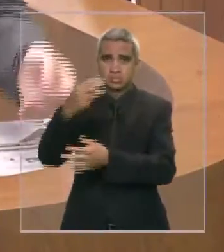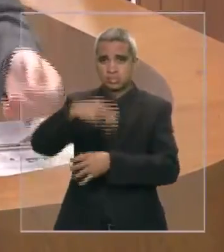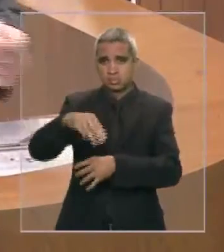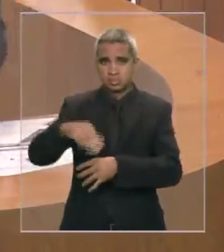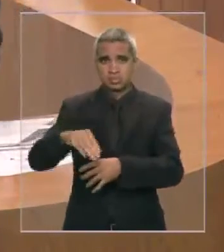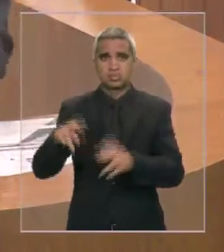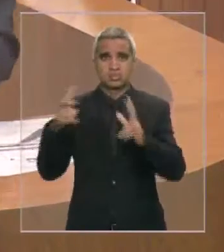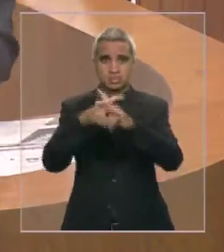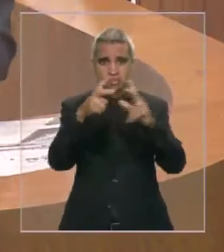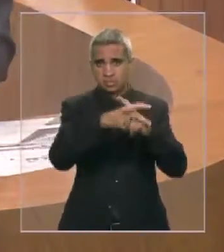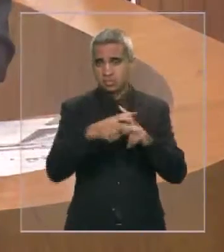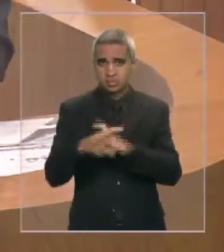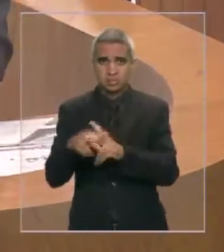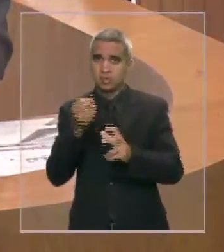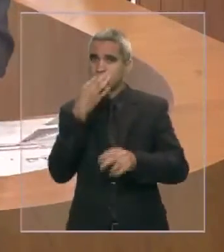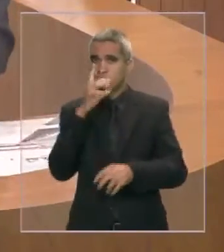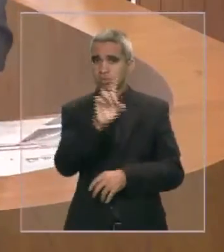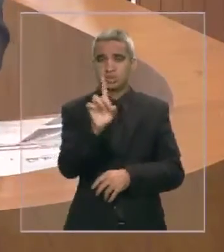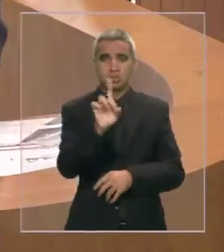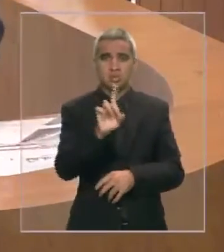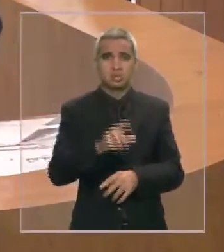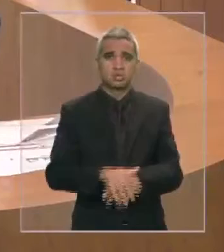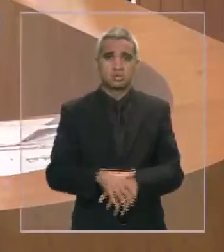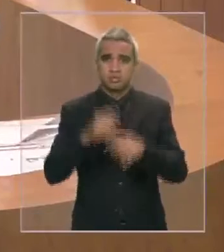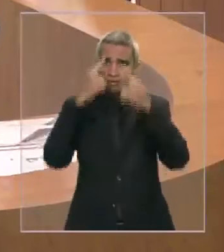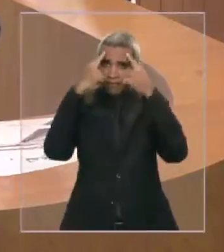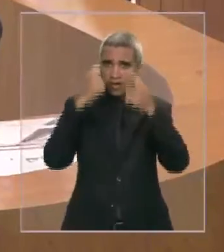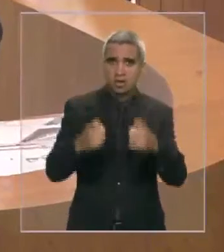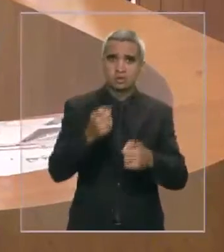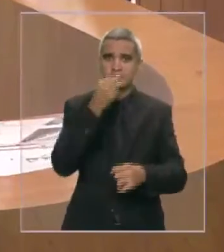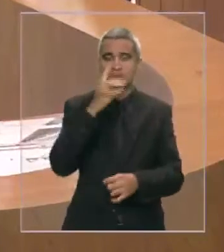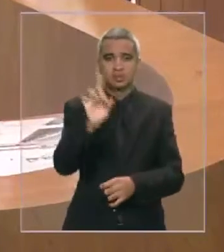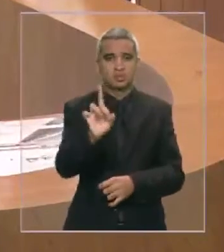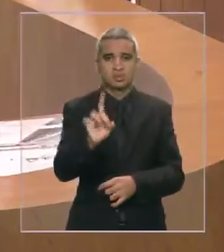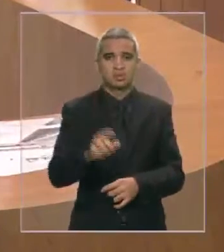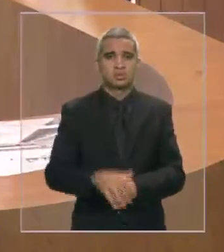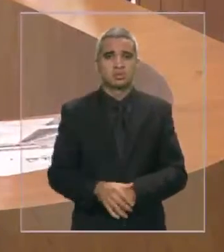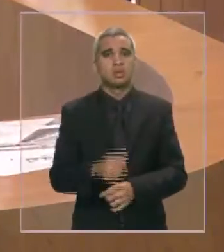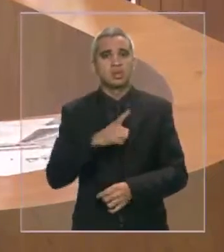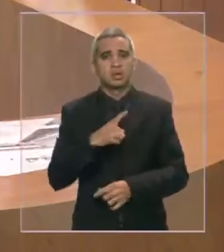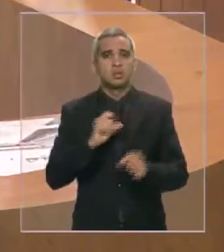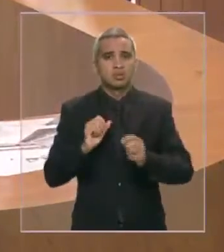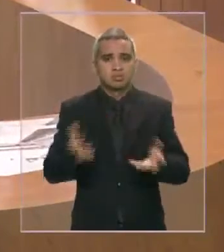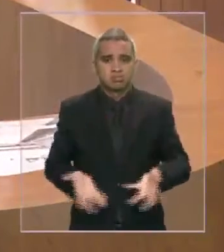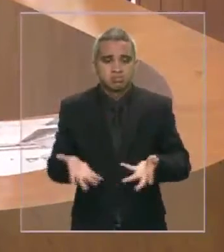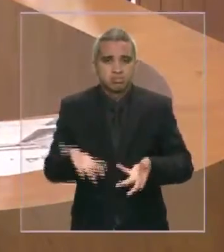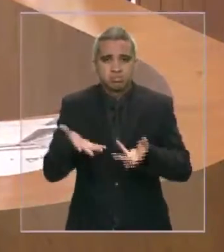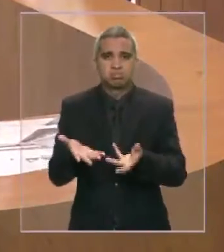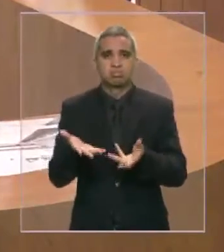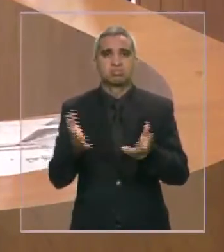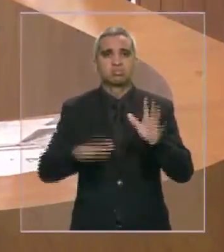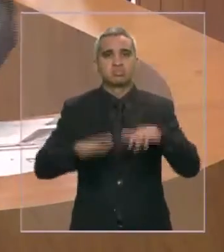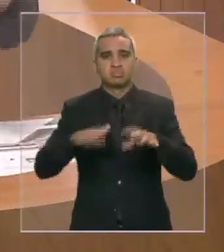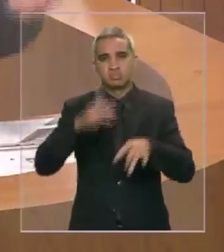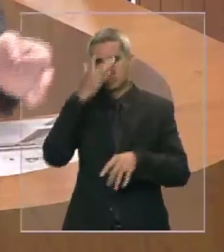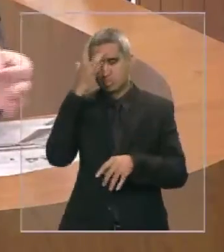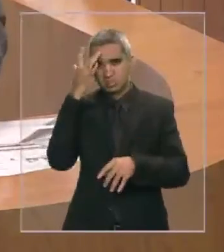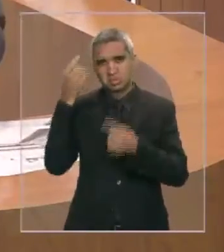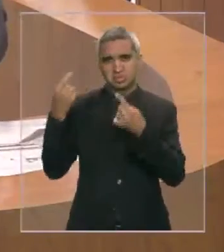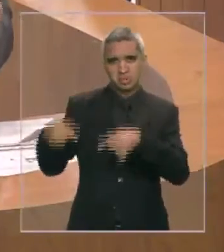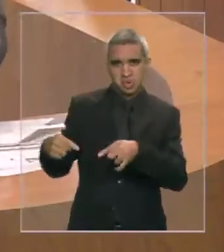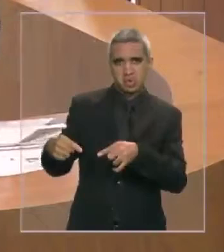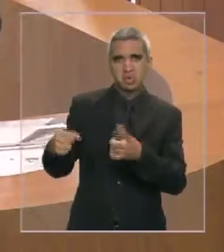não é boa para o país. Existe um assanhamento exagerado de forças conservadoras, de forças de